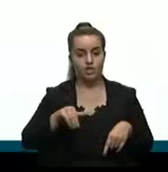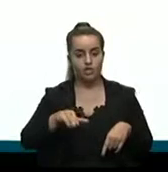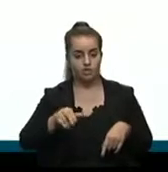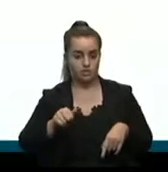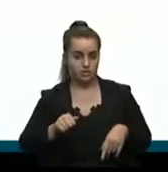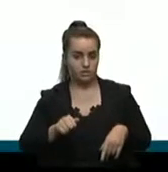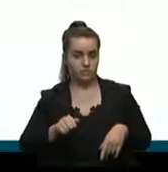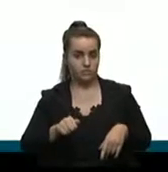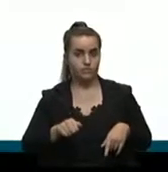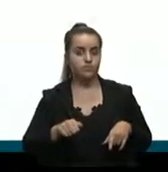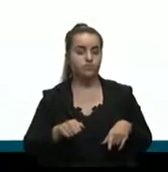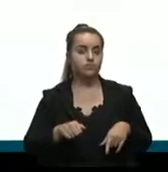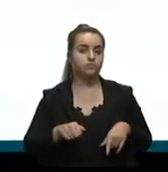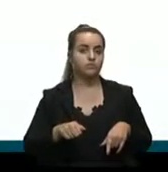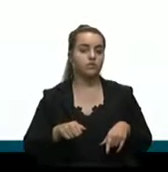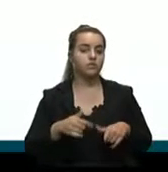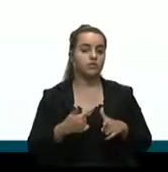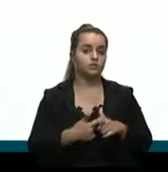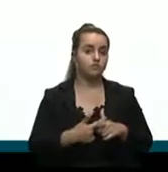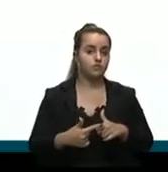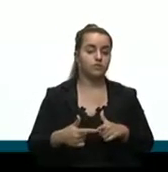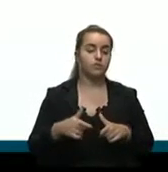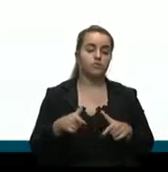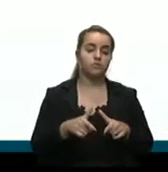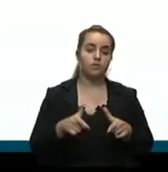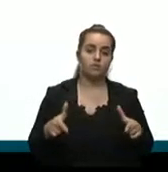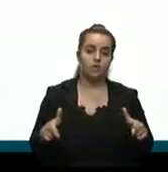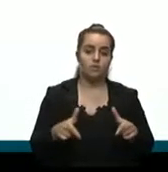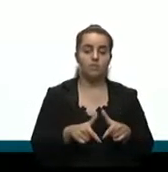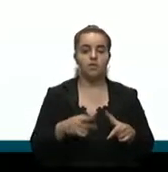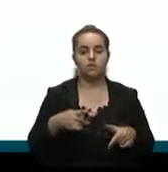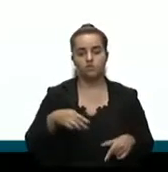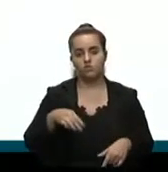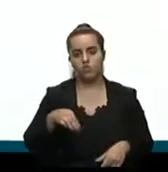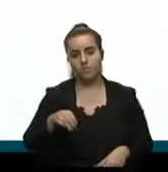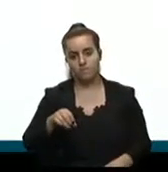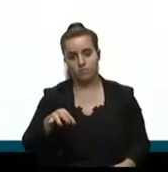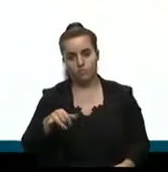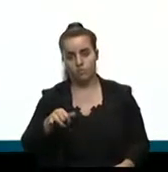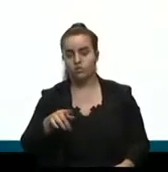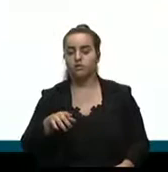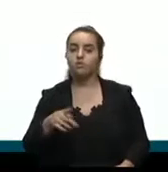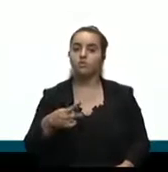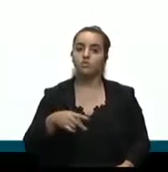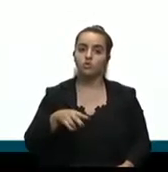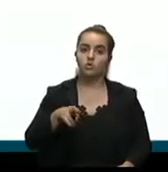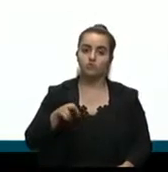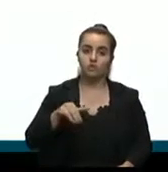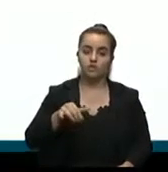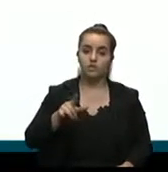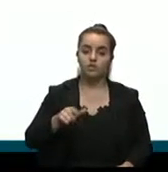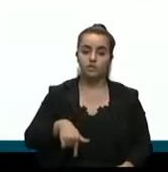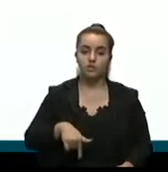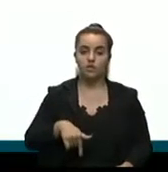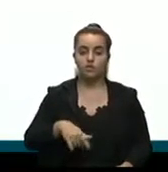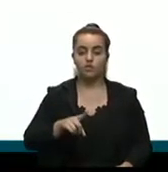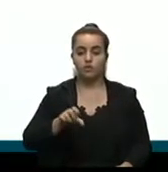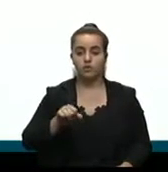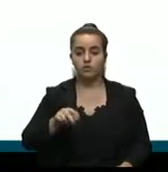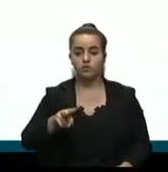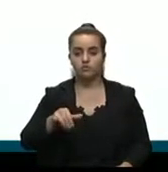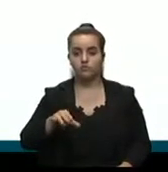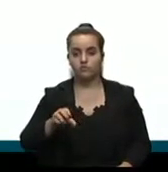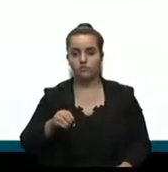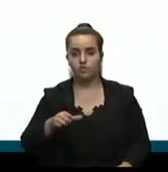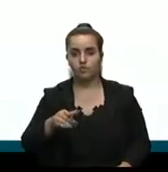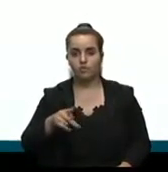variância dividido pelo tamanho da amostra. A variância é o desvio padrão ao quadrado.